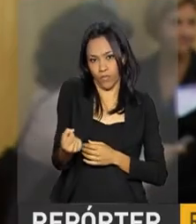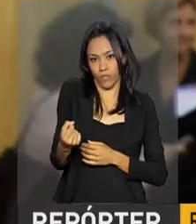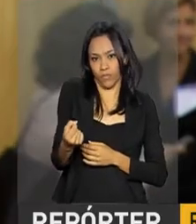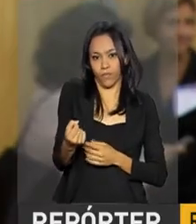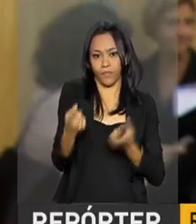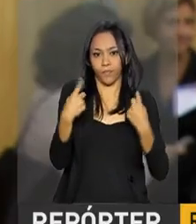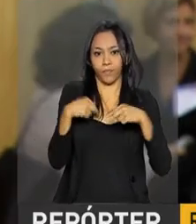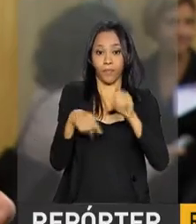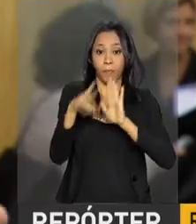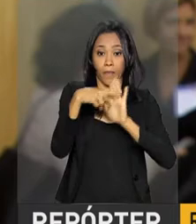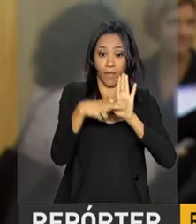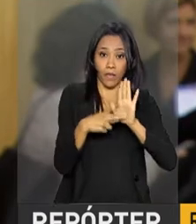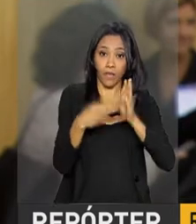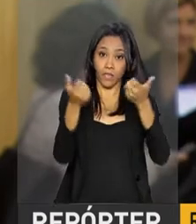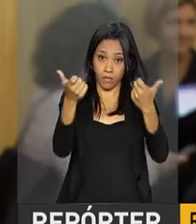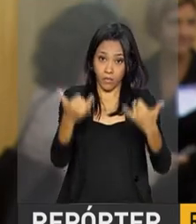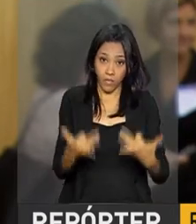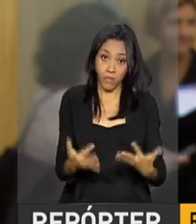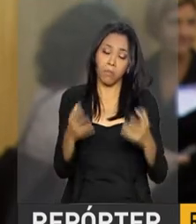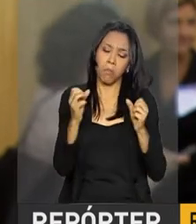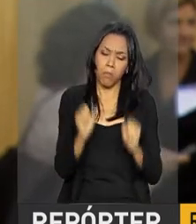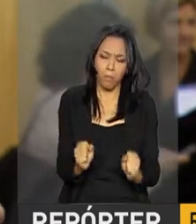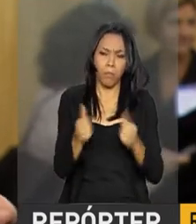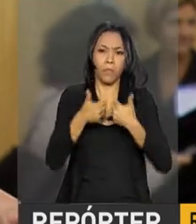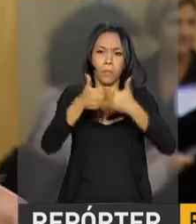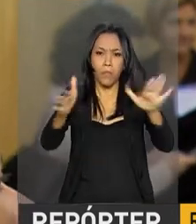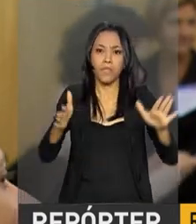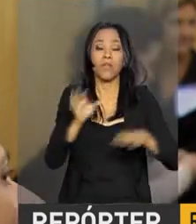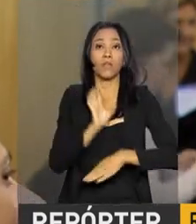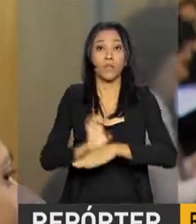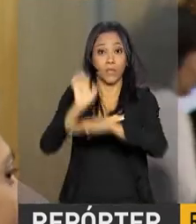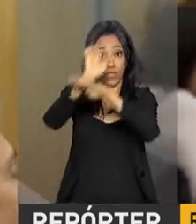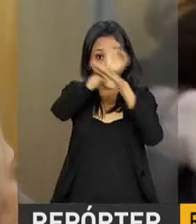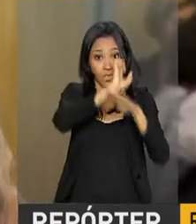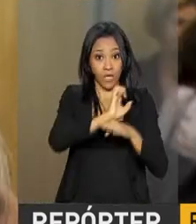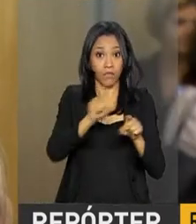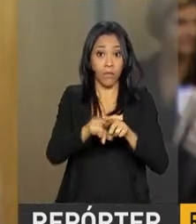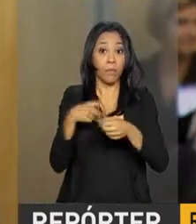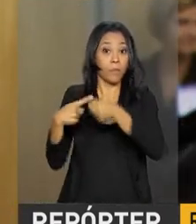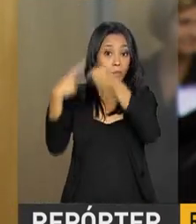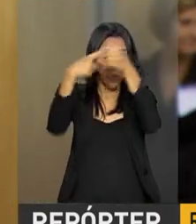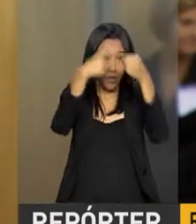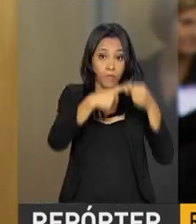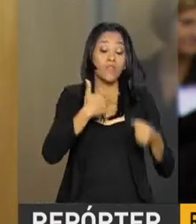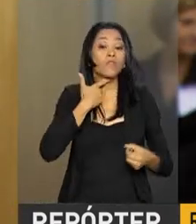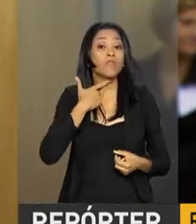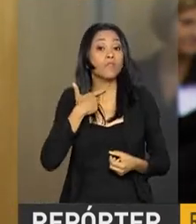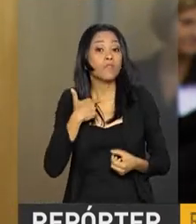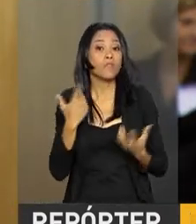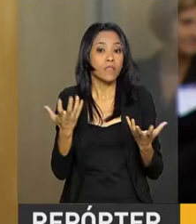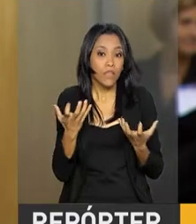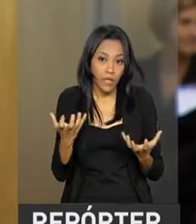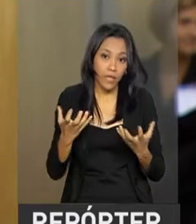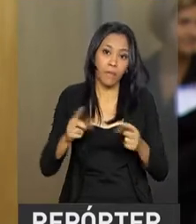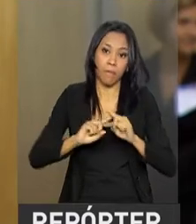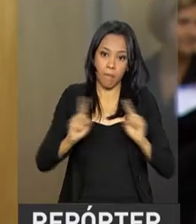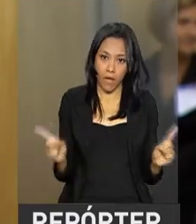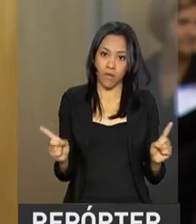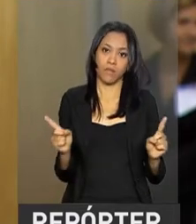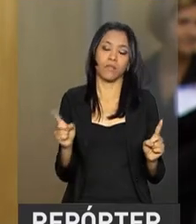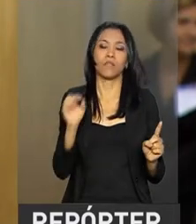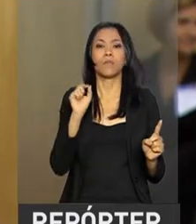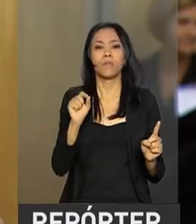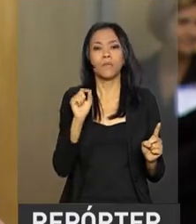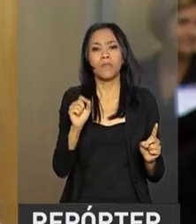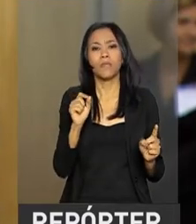que pode ser implementada já imediatamente para os estados e municípios que desejarem tiver no processo, mas obrigatoriamente ela deve